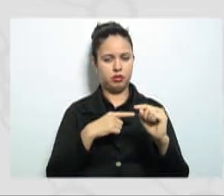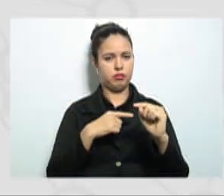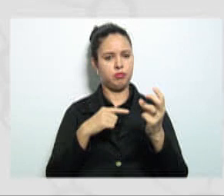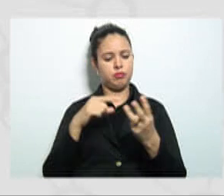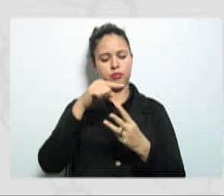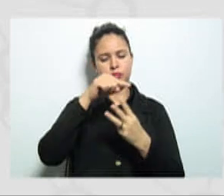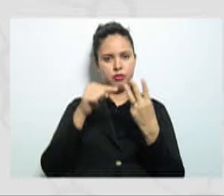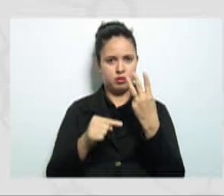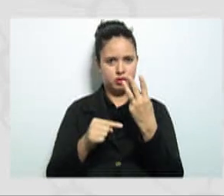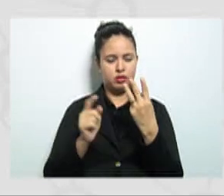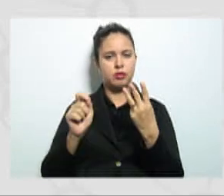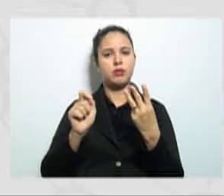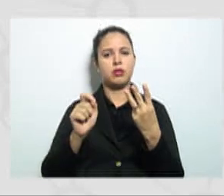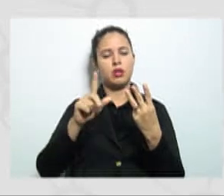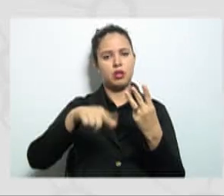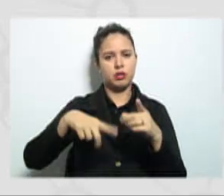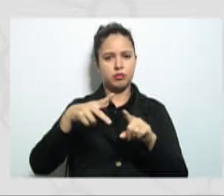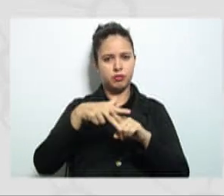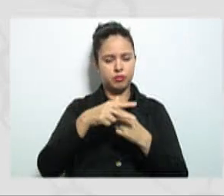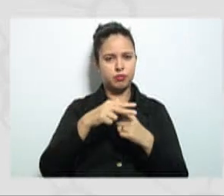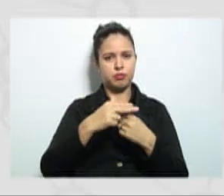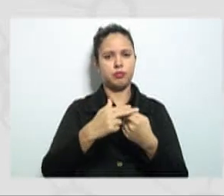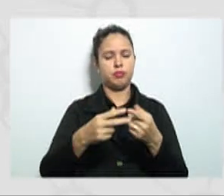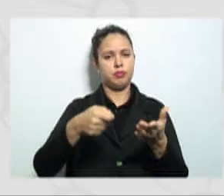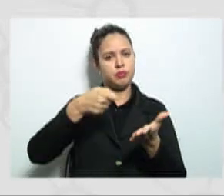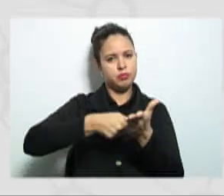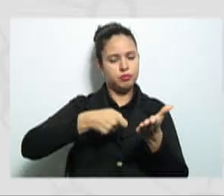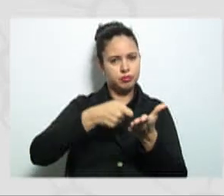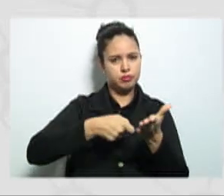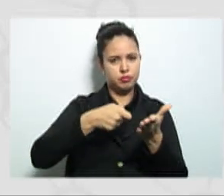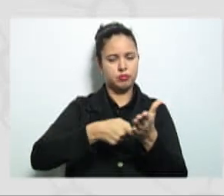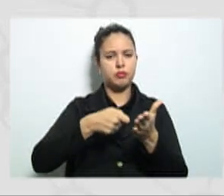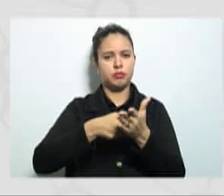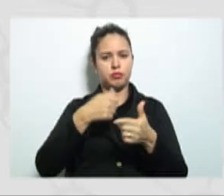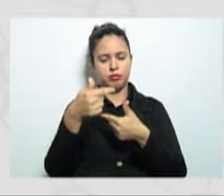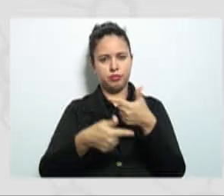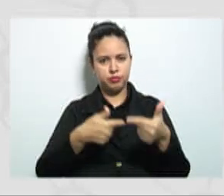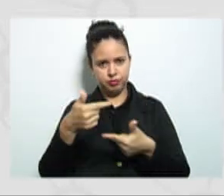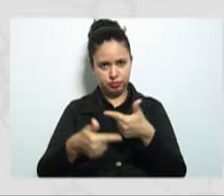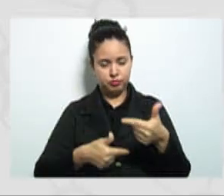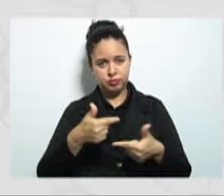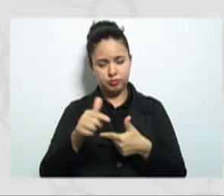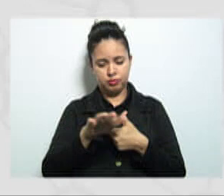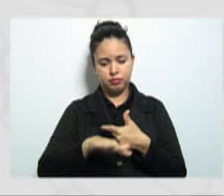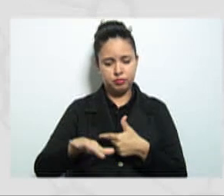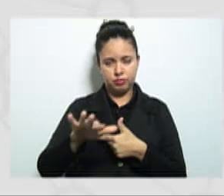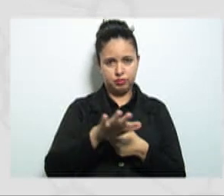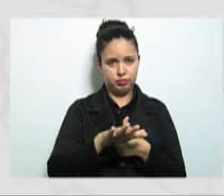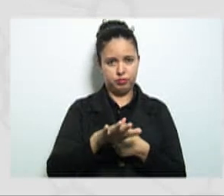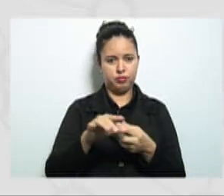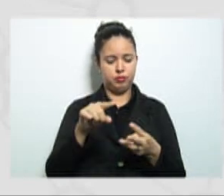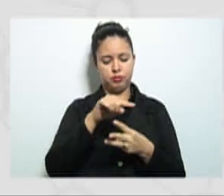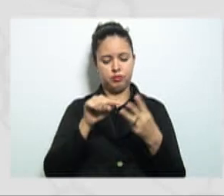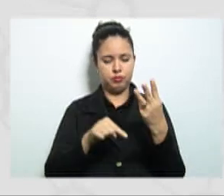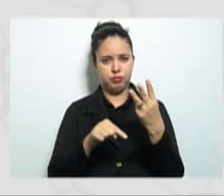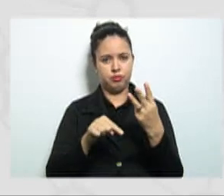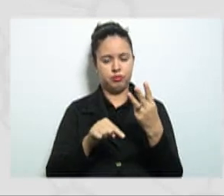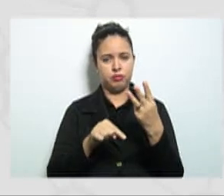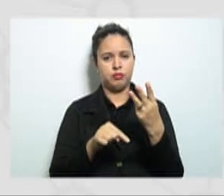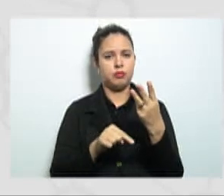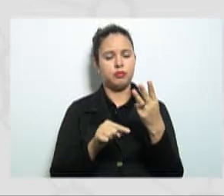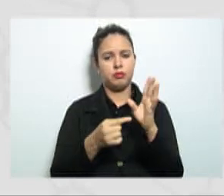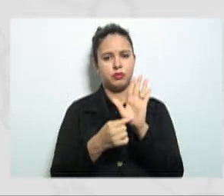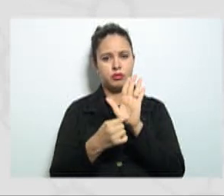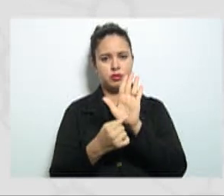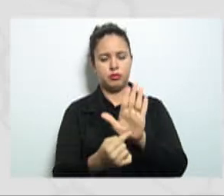de equipamentos obrigatórios quando você está soldando alguma coisa. Esses 3 símbolos representam a